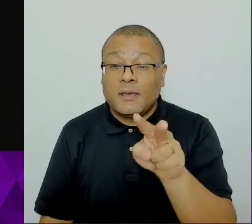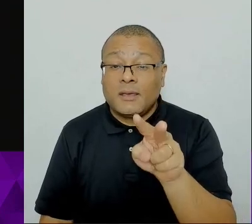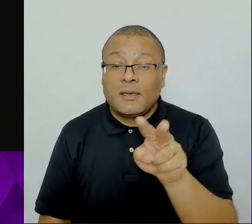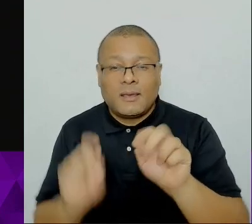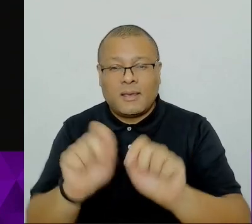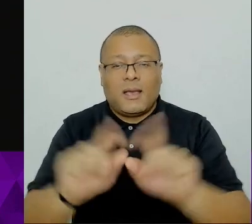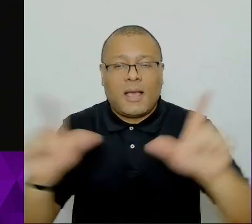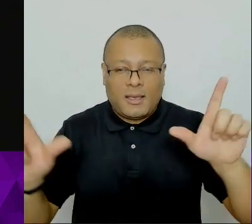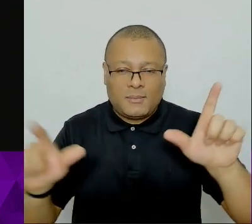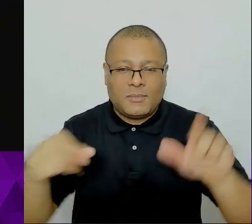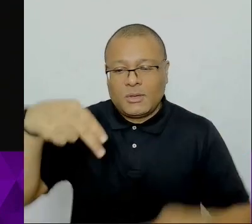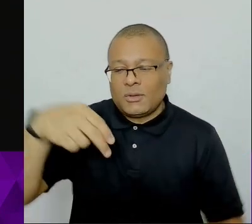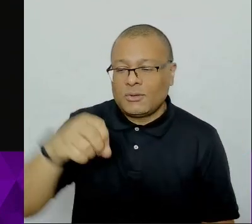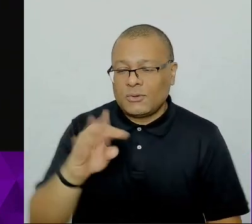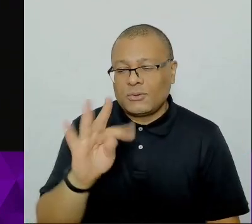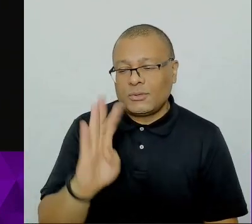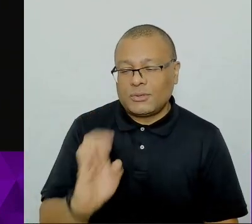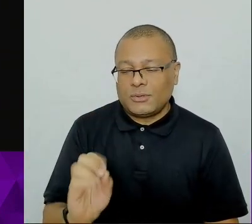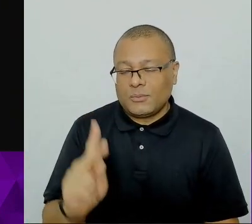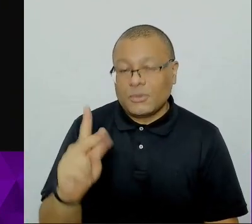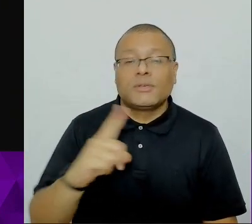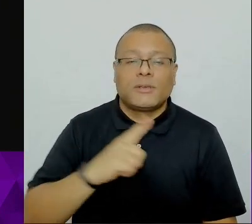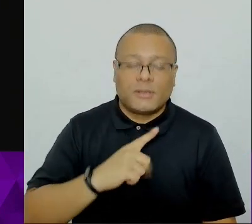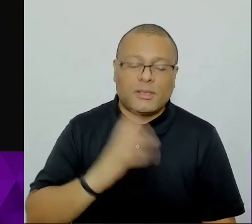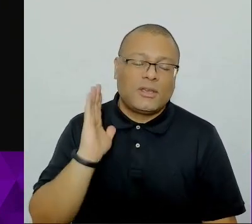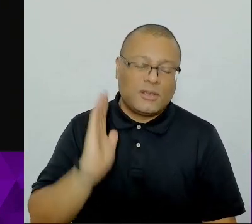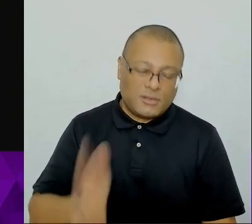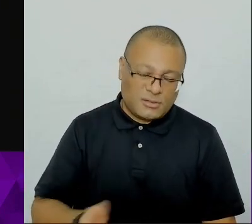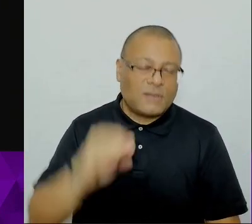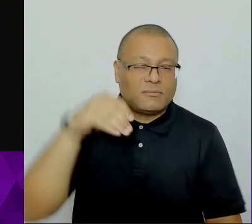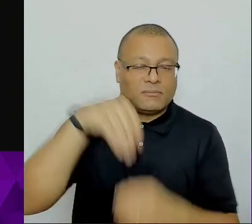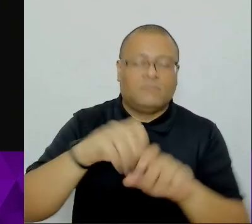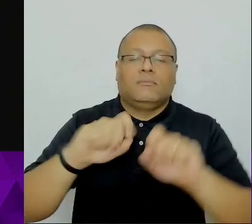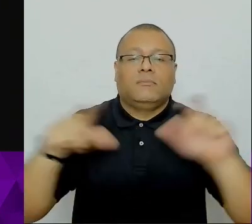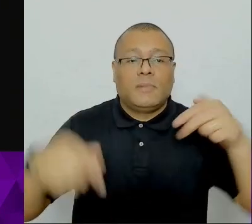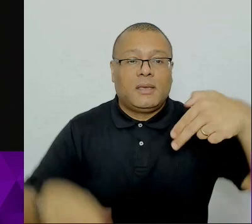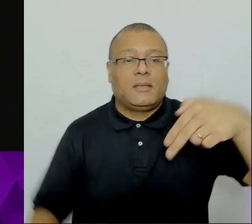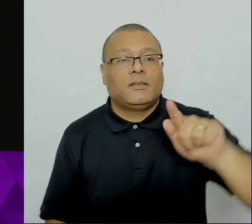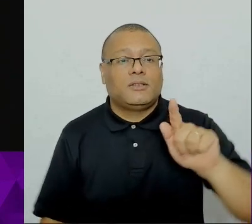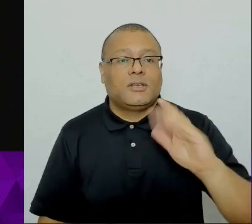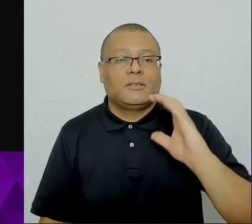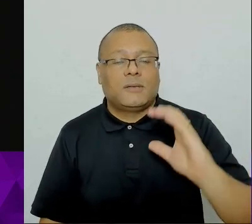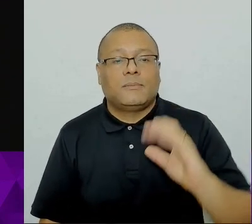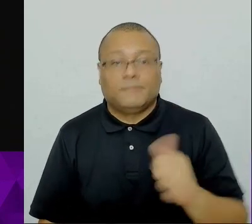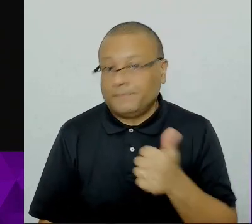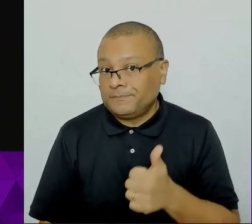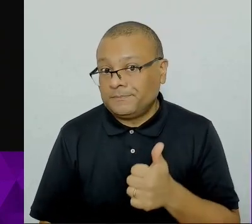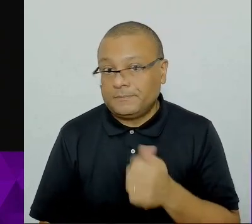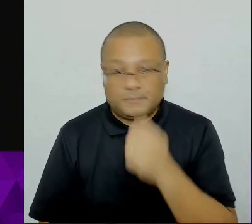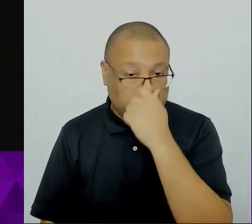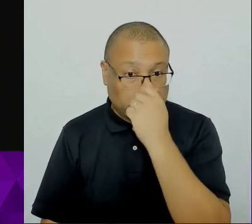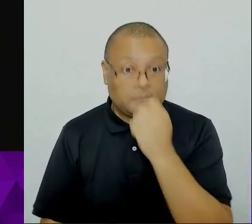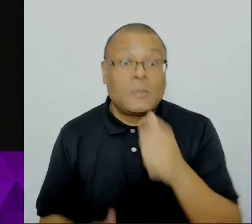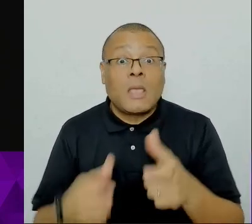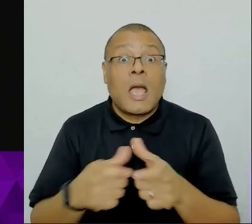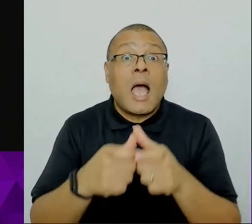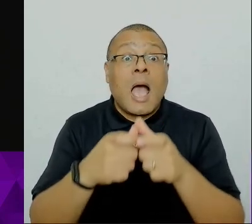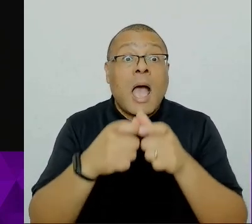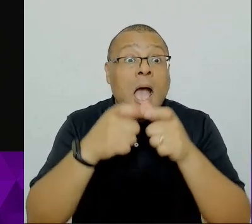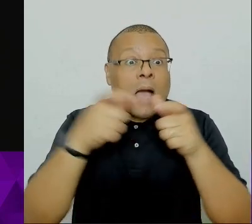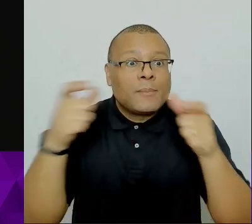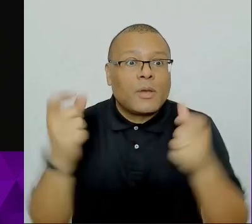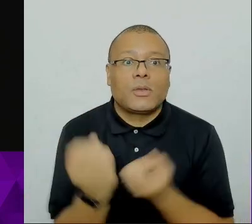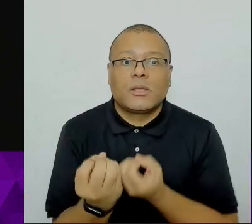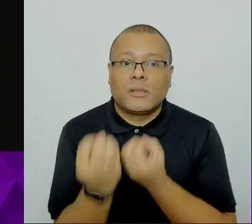os notebooks que estão aqui dentro do NGC, tá? A maioria desses resources aqui